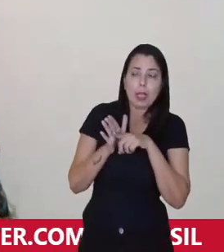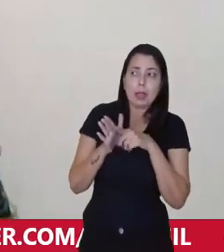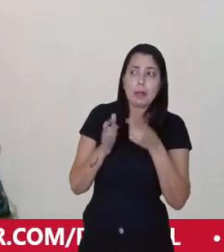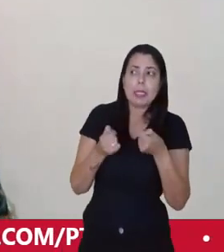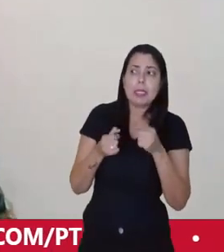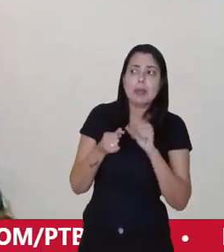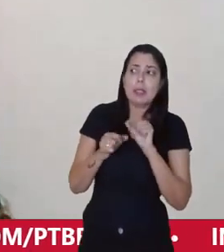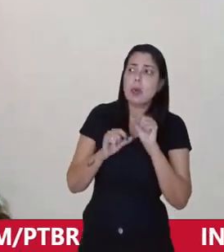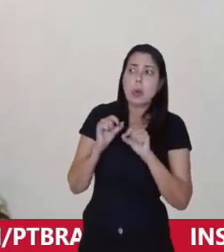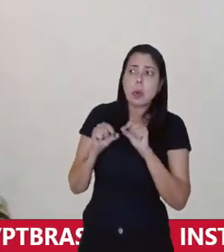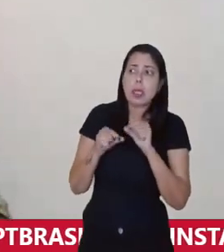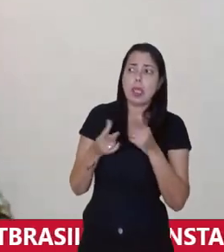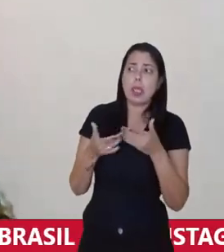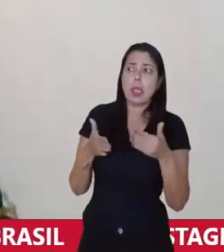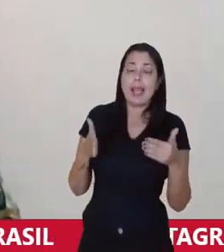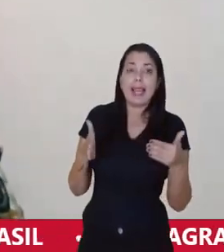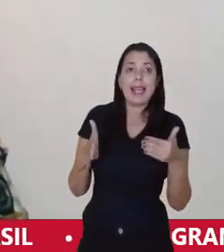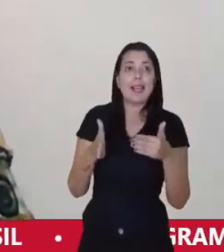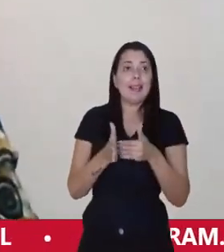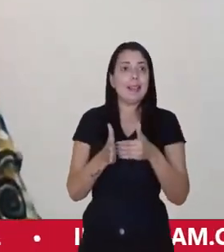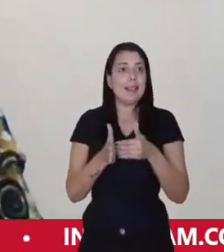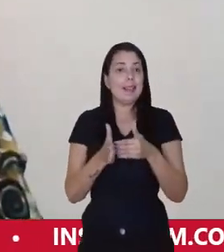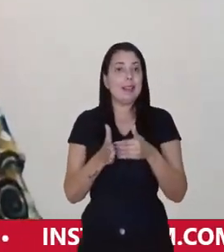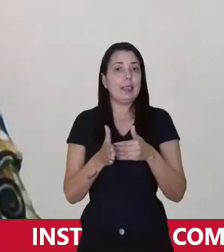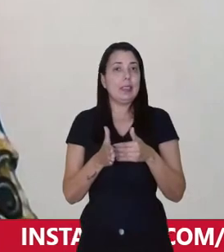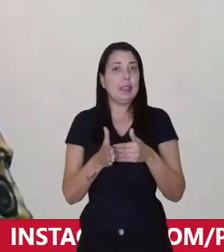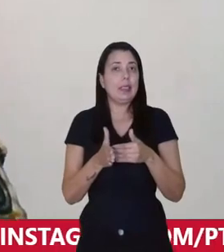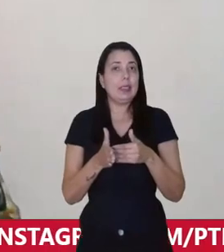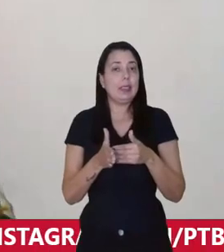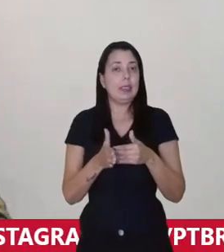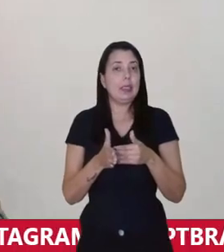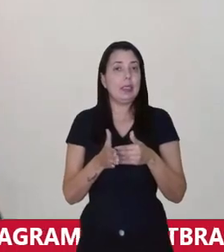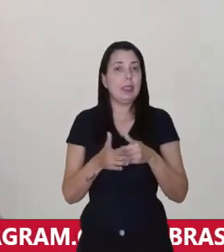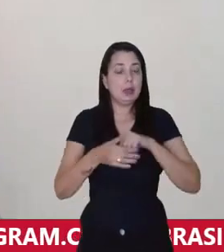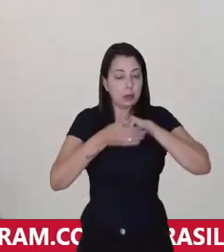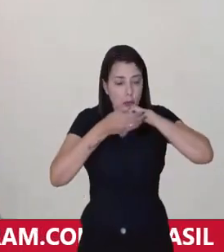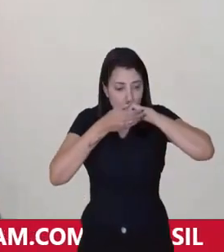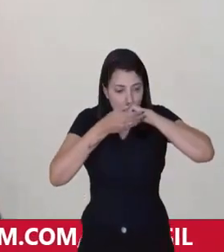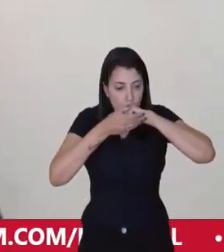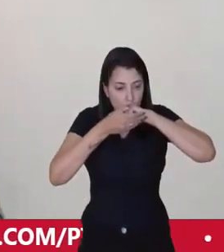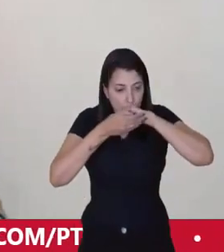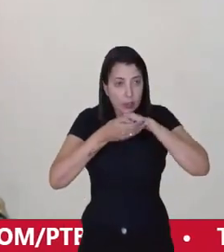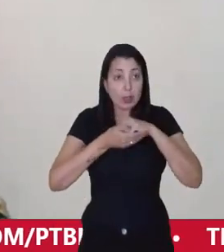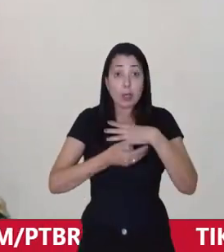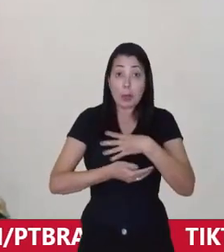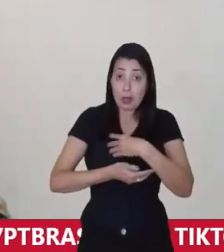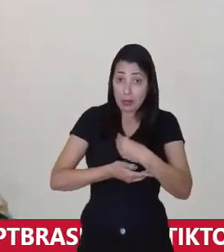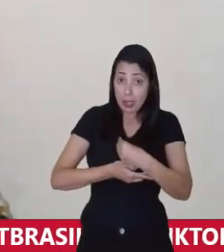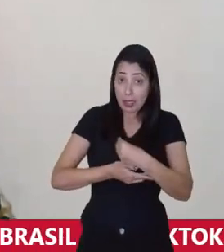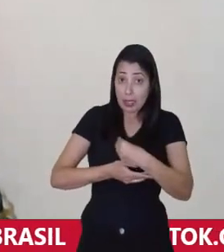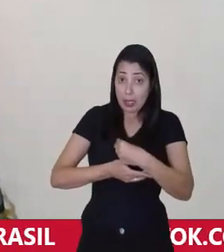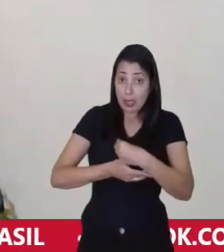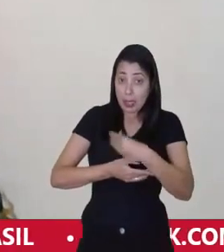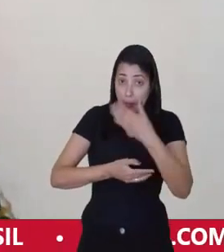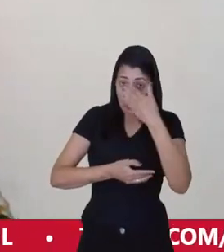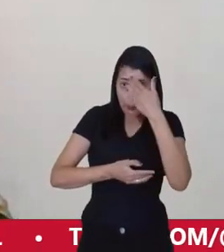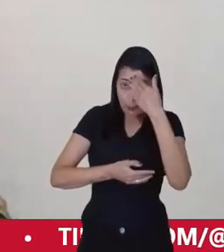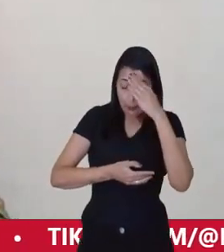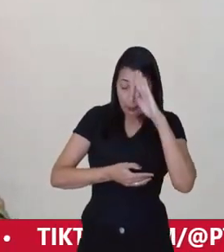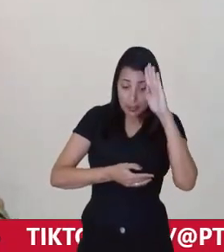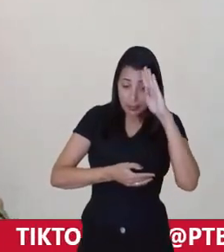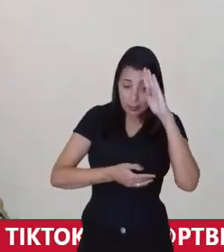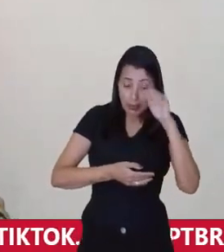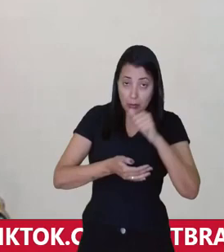tinha que fazer, até que o Babalorixá falou assim: minha filha, as principais coisas do candomblé e